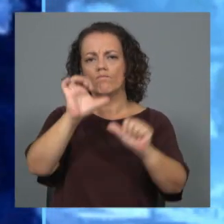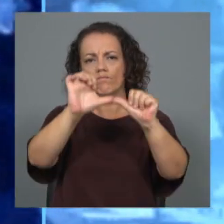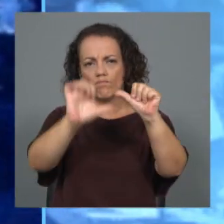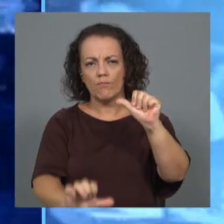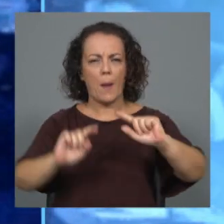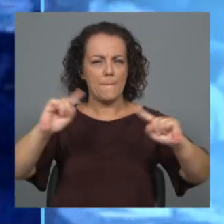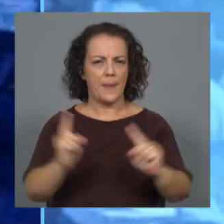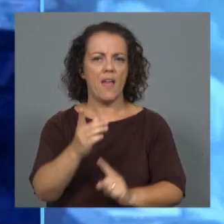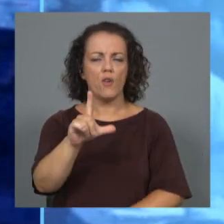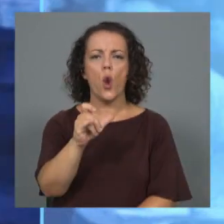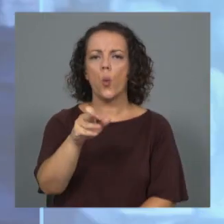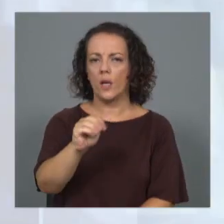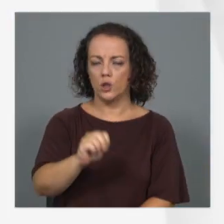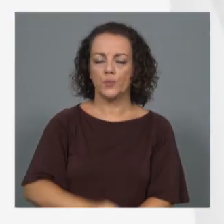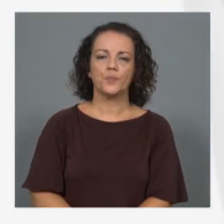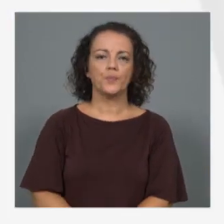breve.